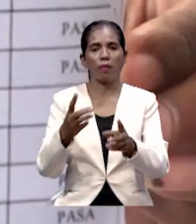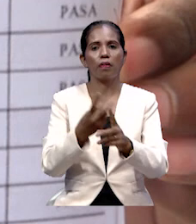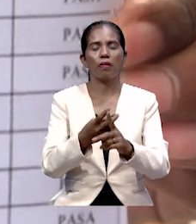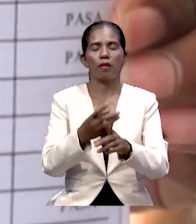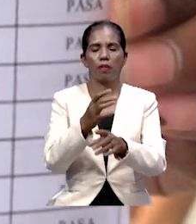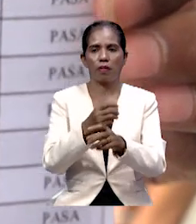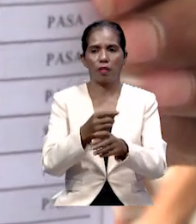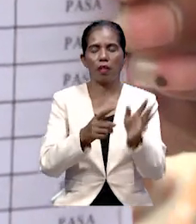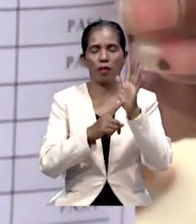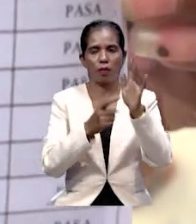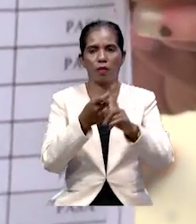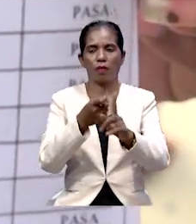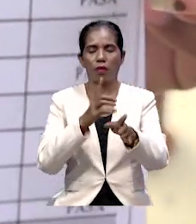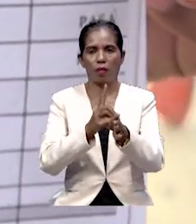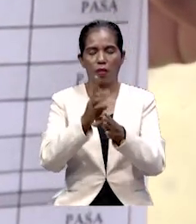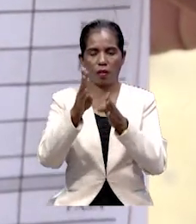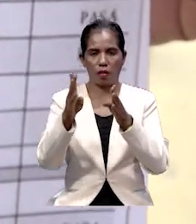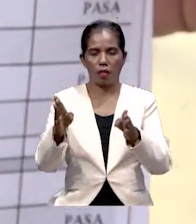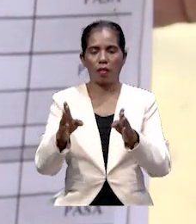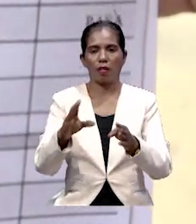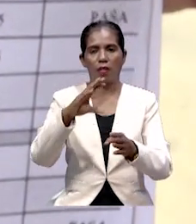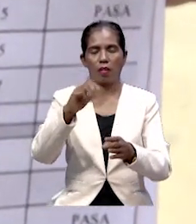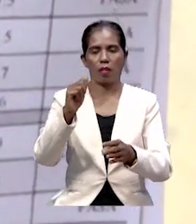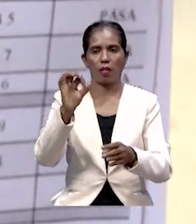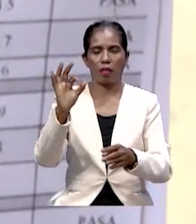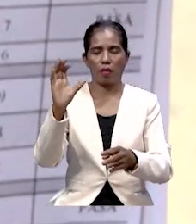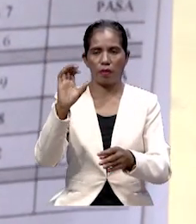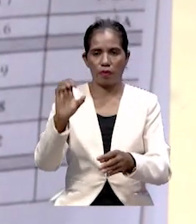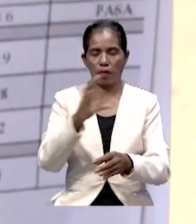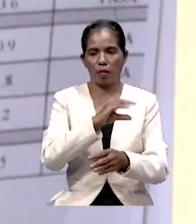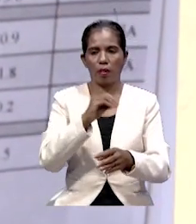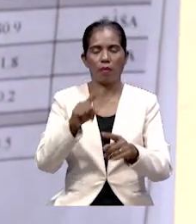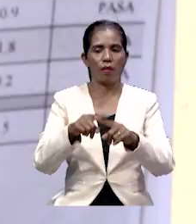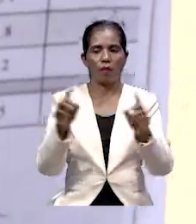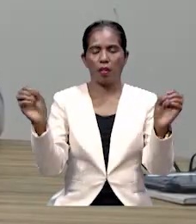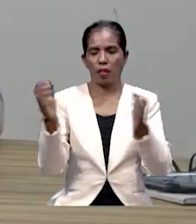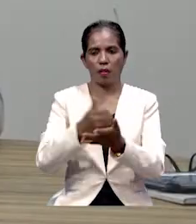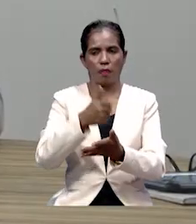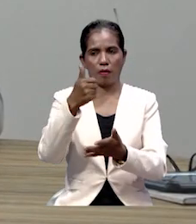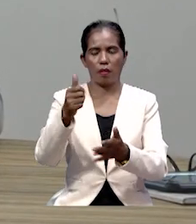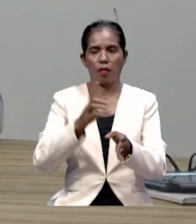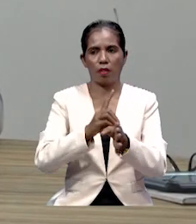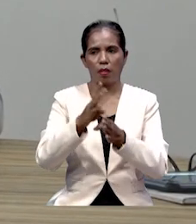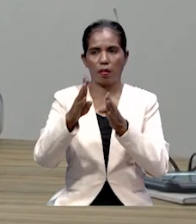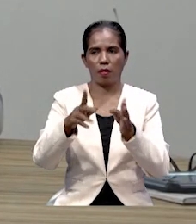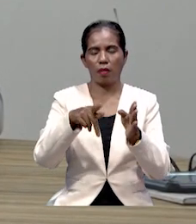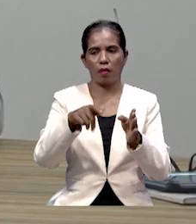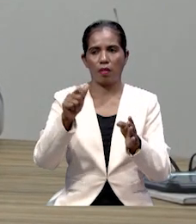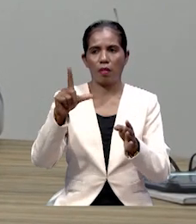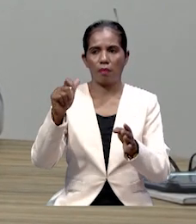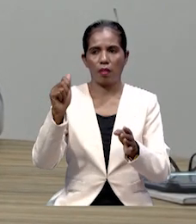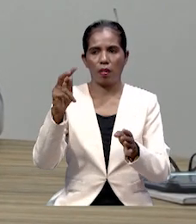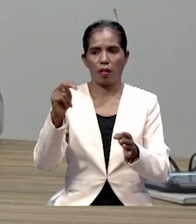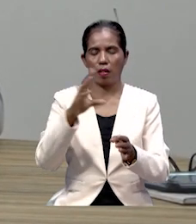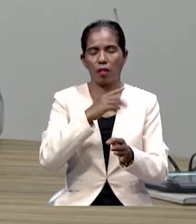nebe forçai com a Direção-Geral Floresta, Café, na Planta Indústria, mebe la passa. Diretor-Geral Planta, Café no